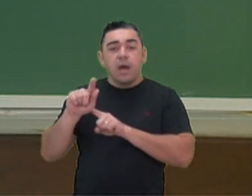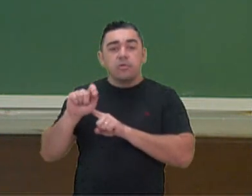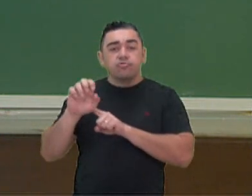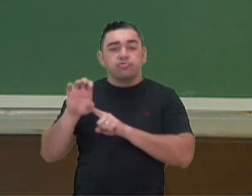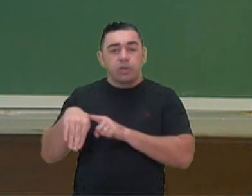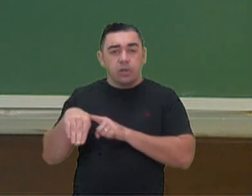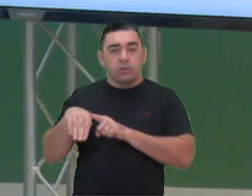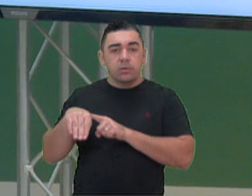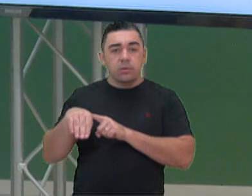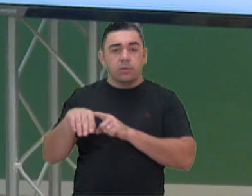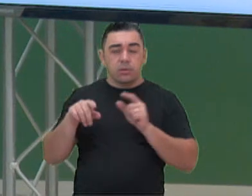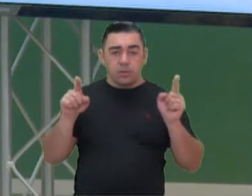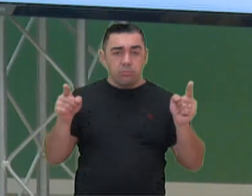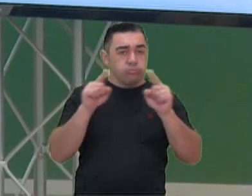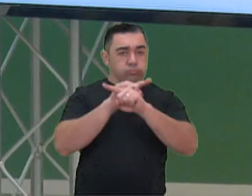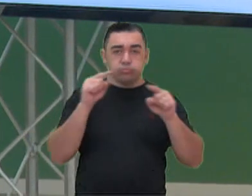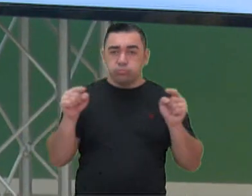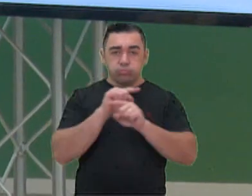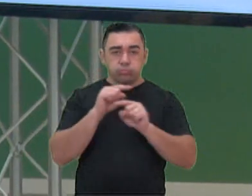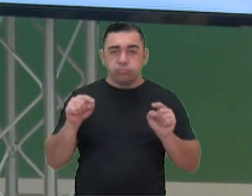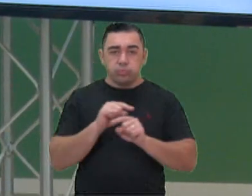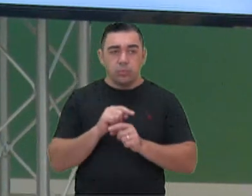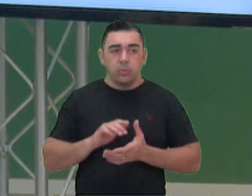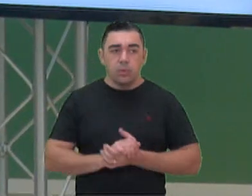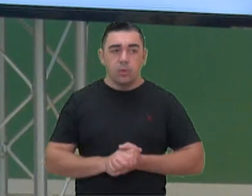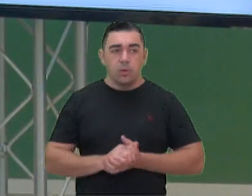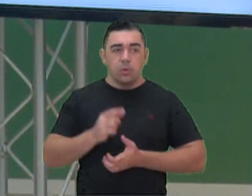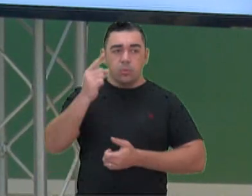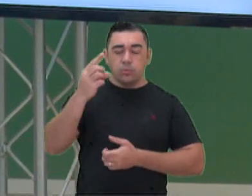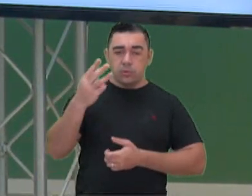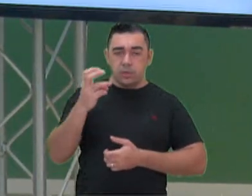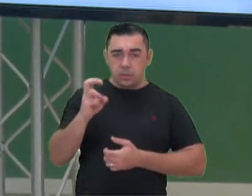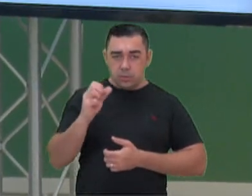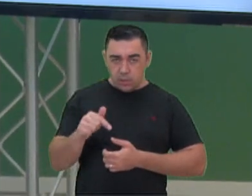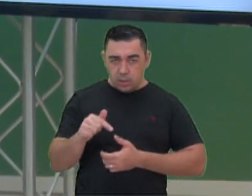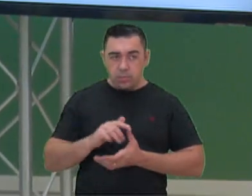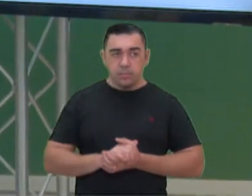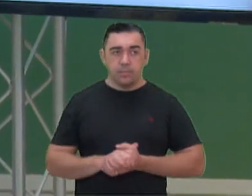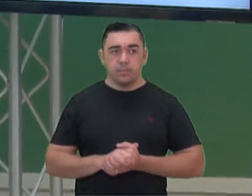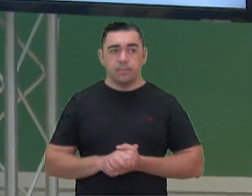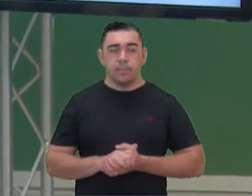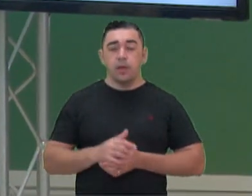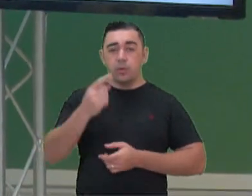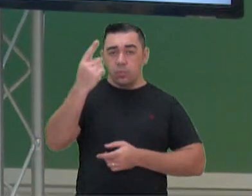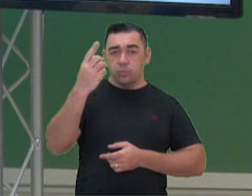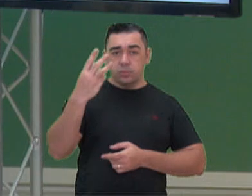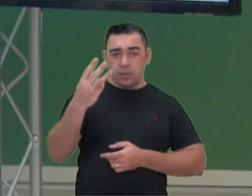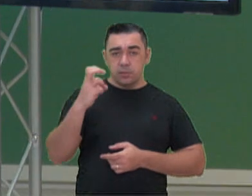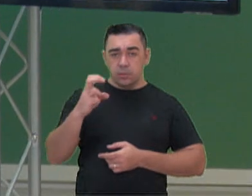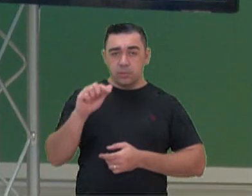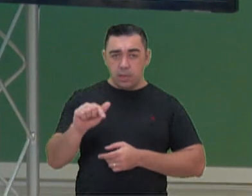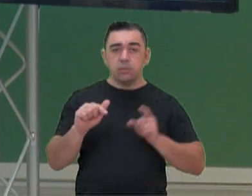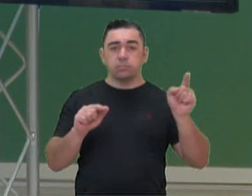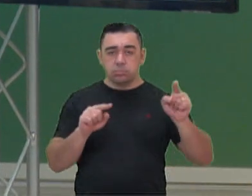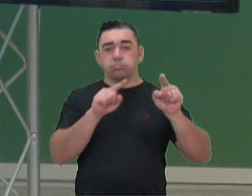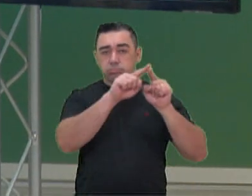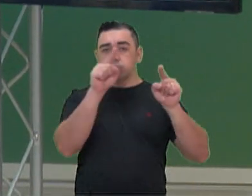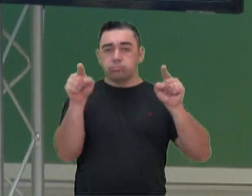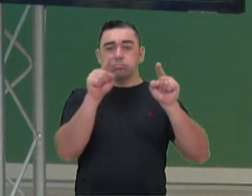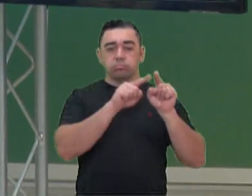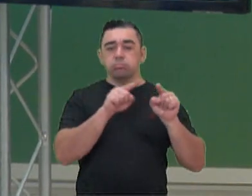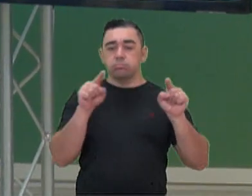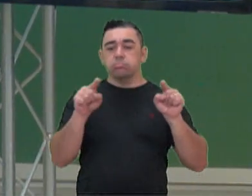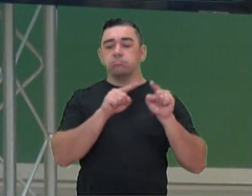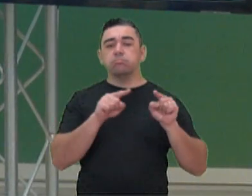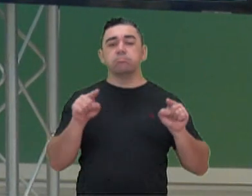ó, contradomínio 1, 3, 5 e 7. E 1, 3, 5 e 7 tem correspondência